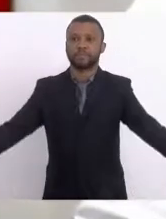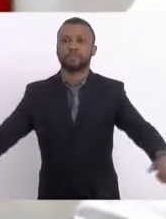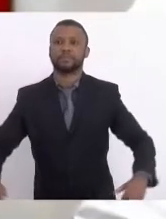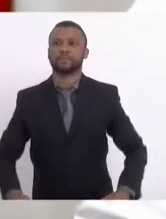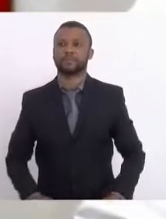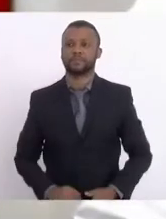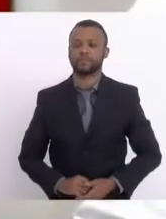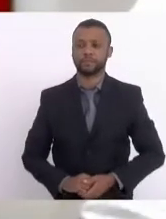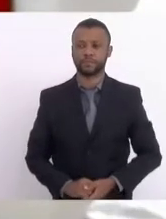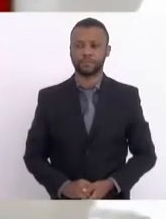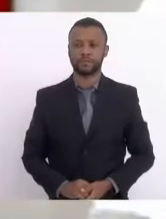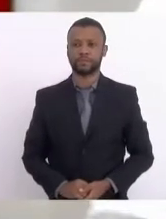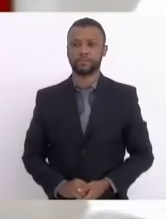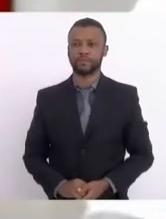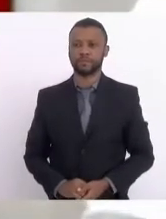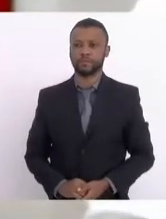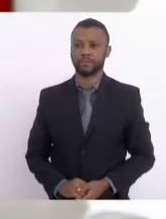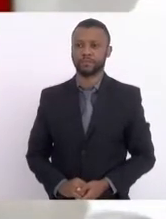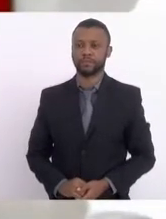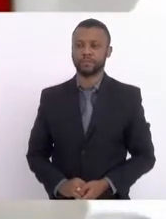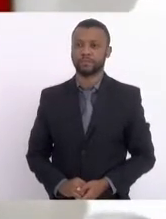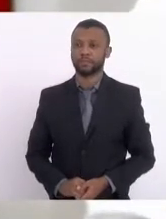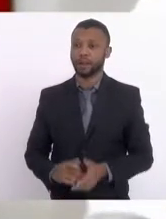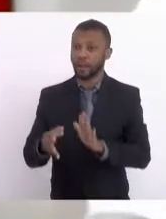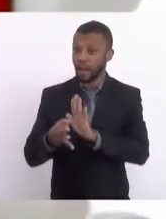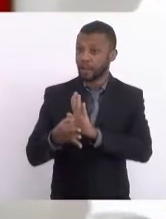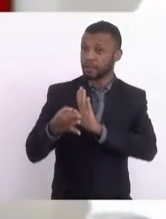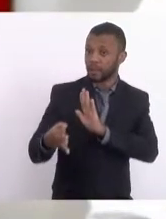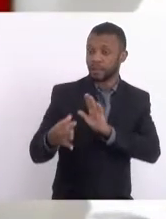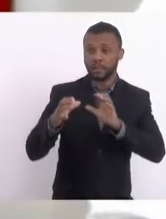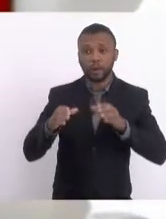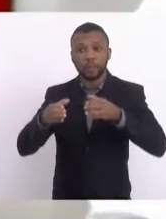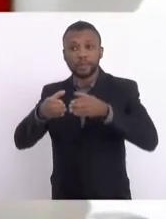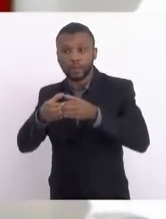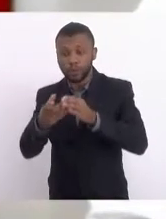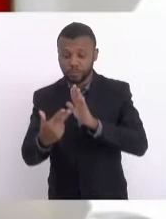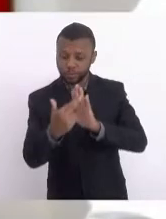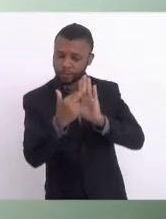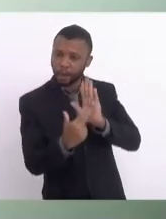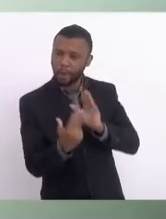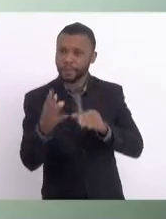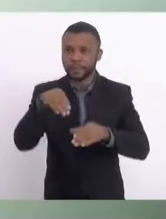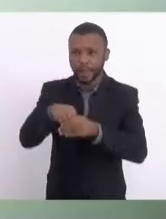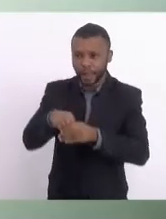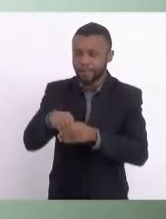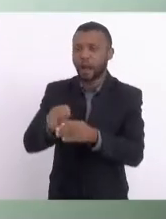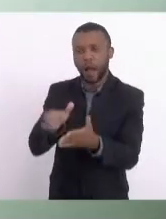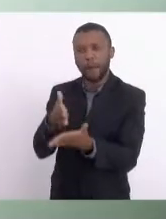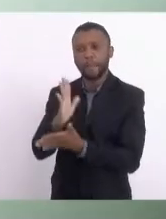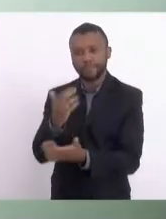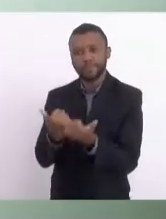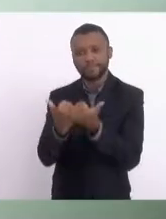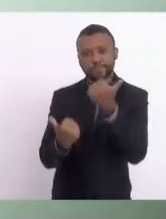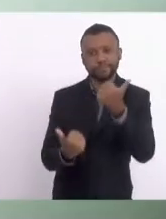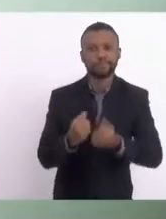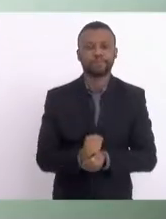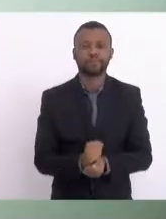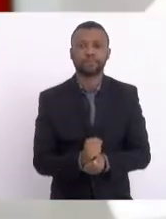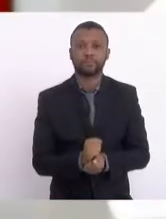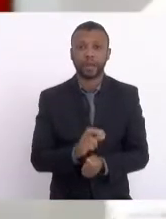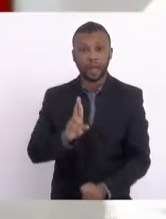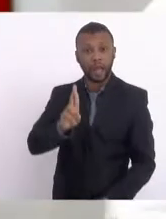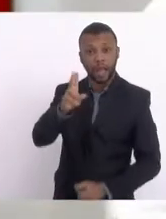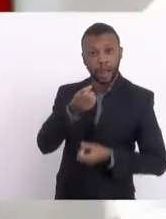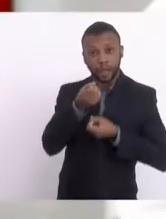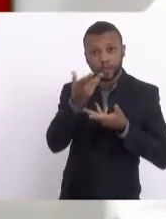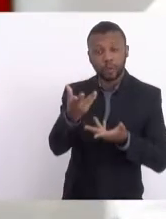Ianitinha Joshun. Parecer da Comissão de Normas Internas e Proposições Externas favorável. Relator, deputado Márcio Canella.